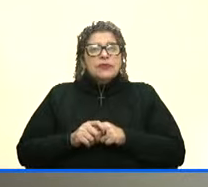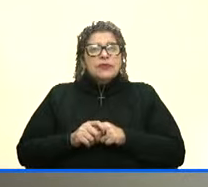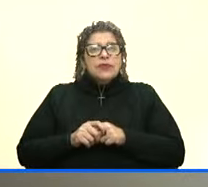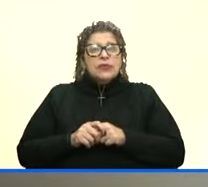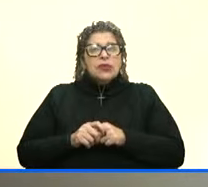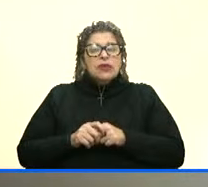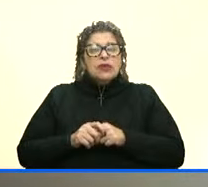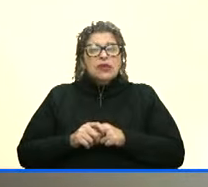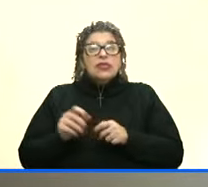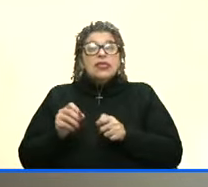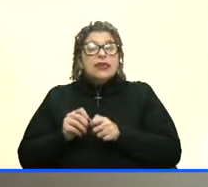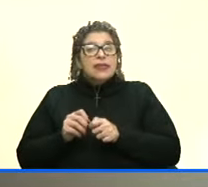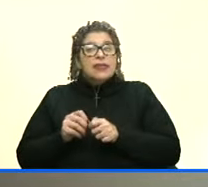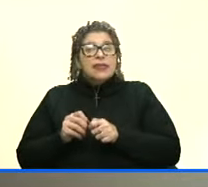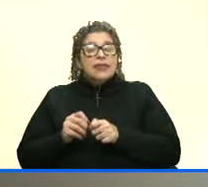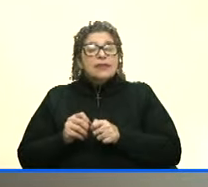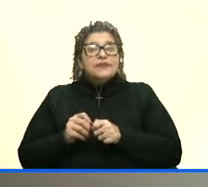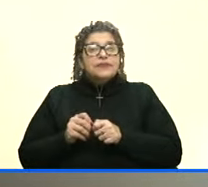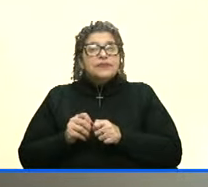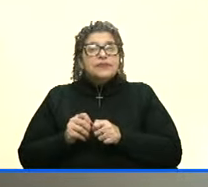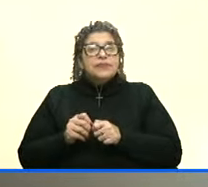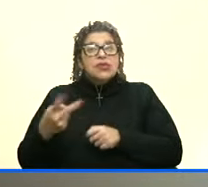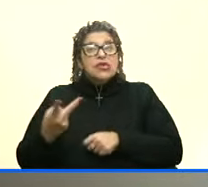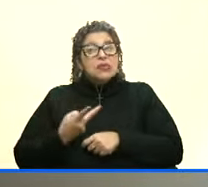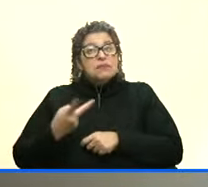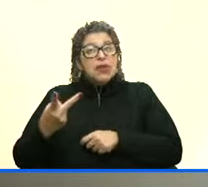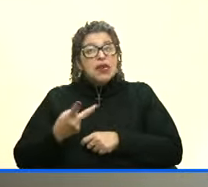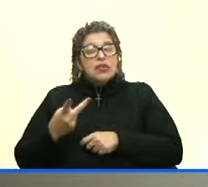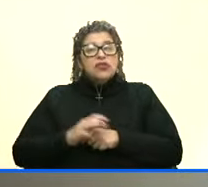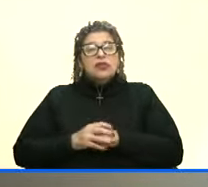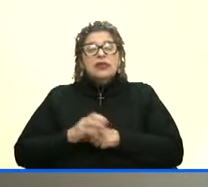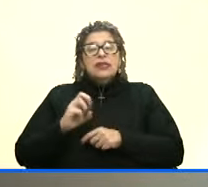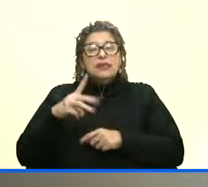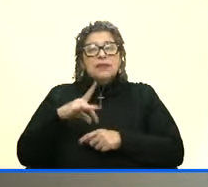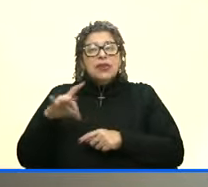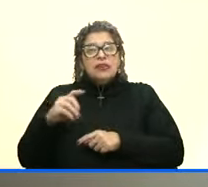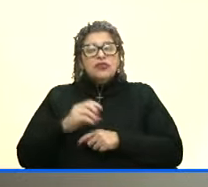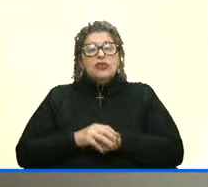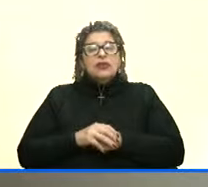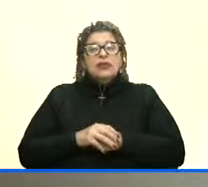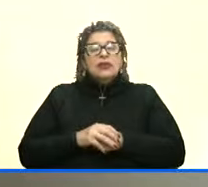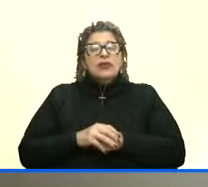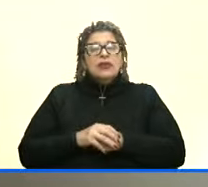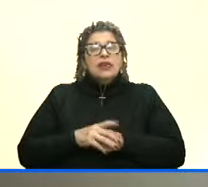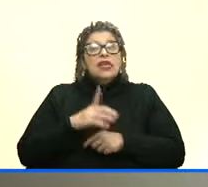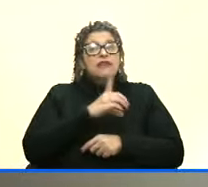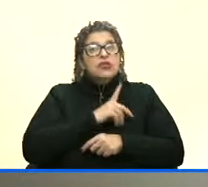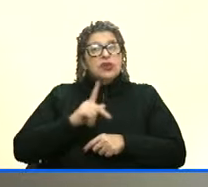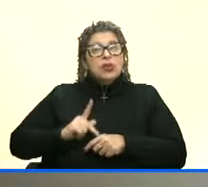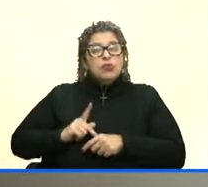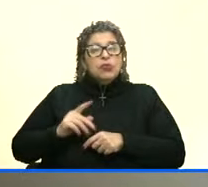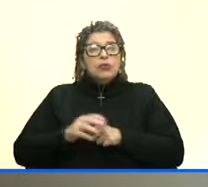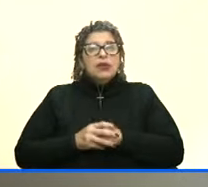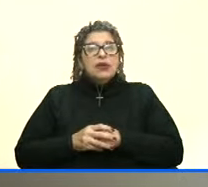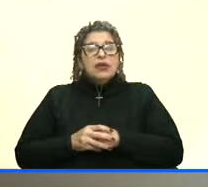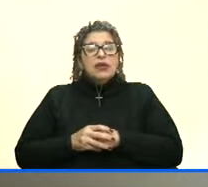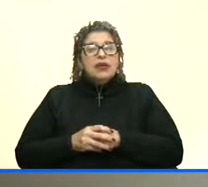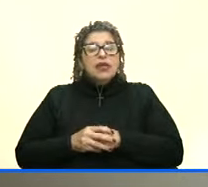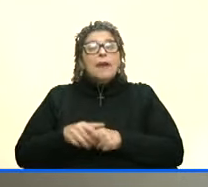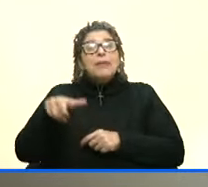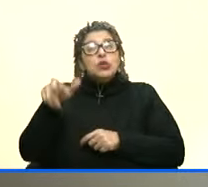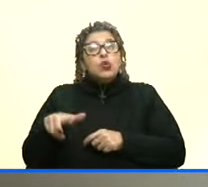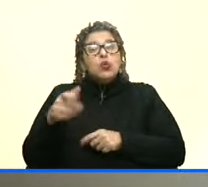seria um procedimento entre a SMED e a Defensoria Pública e a pessoa que nos procura, sem precisar a pessoa,